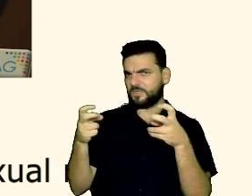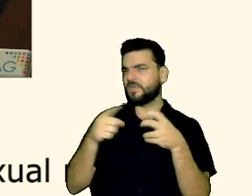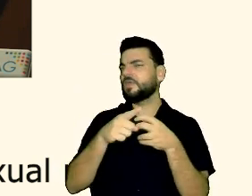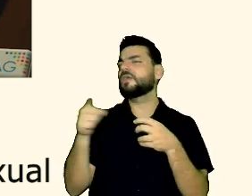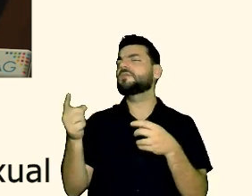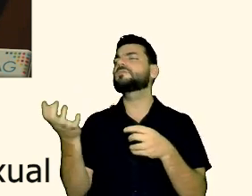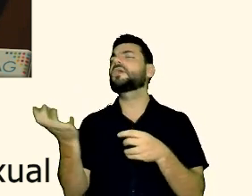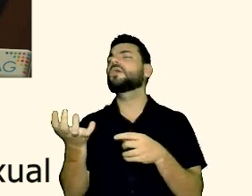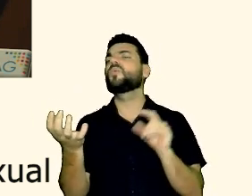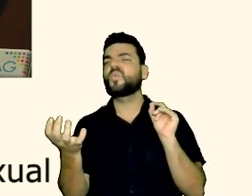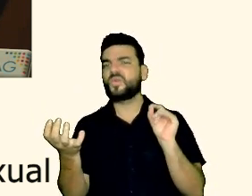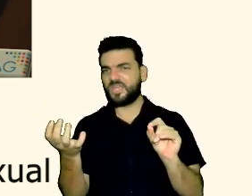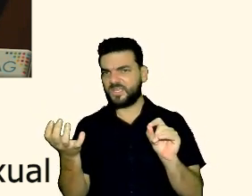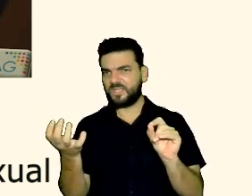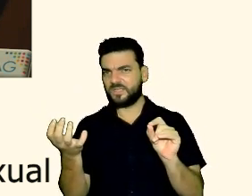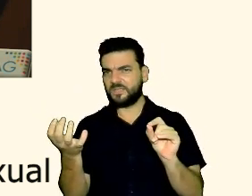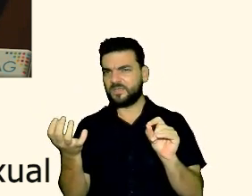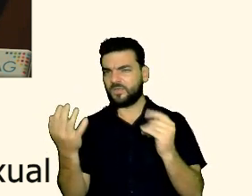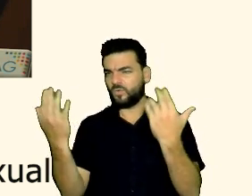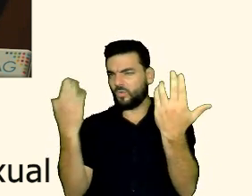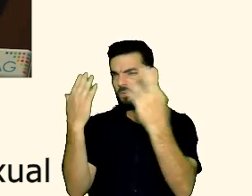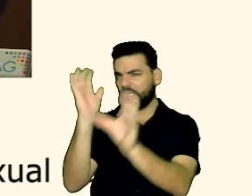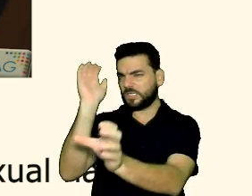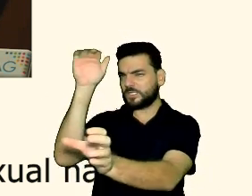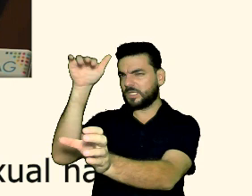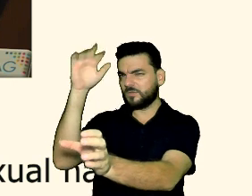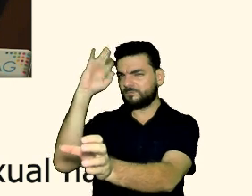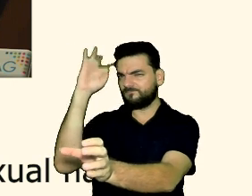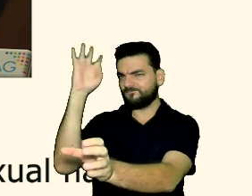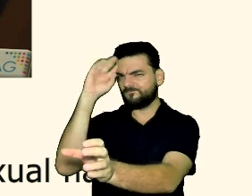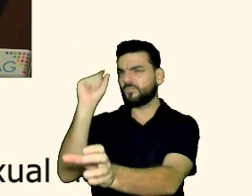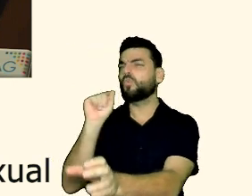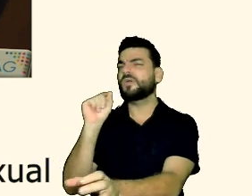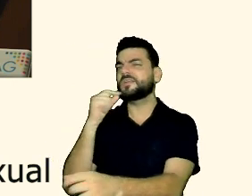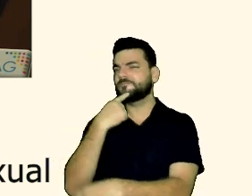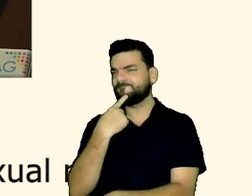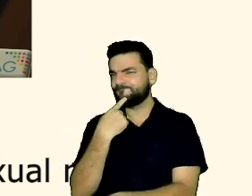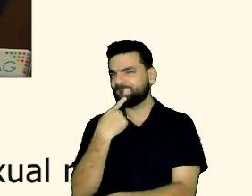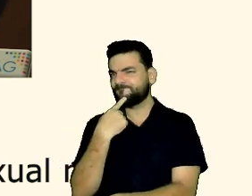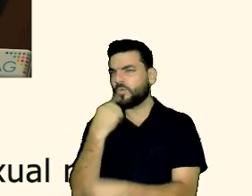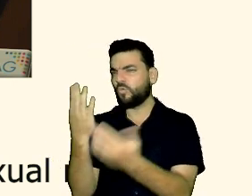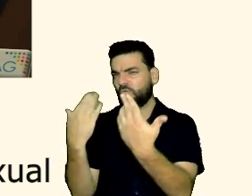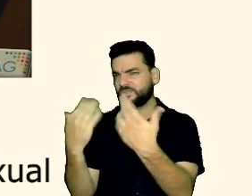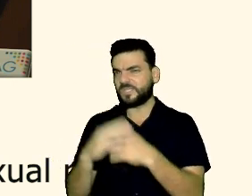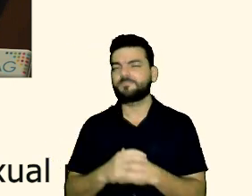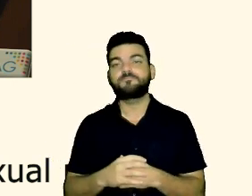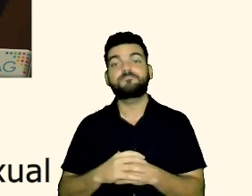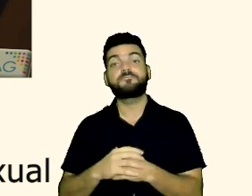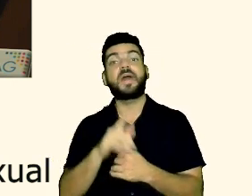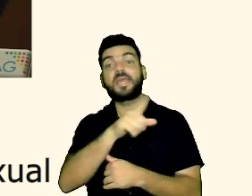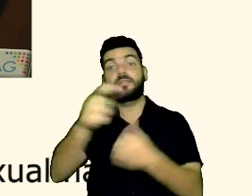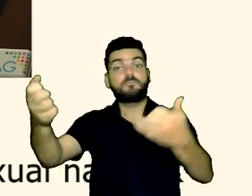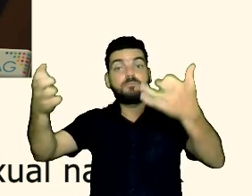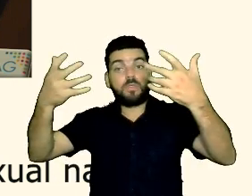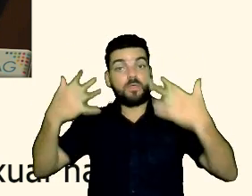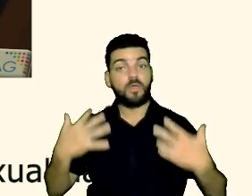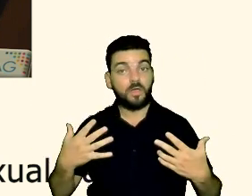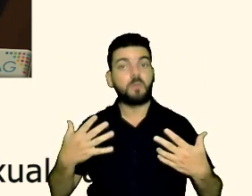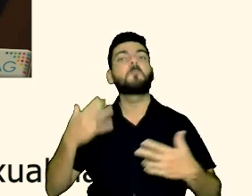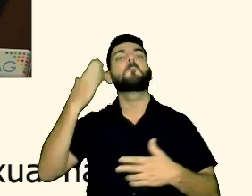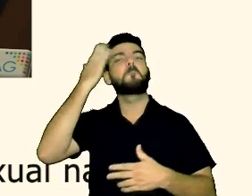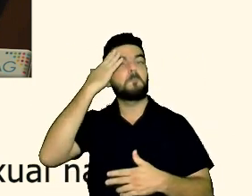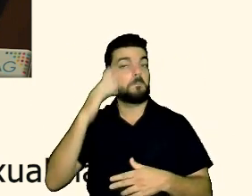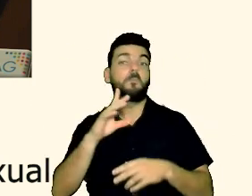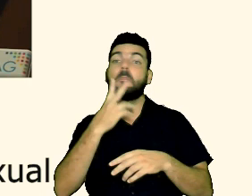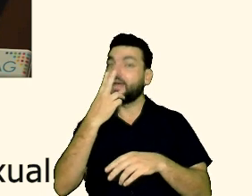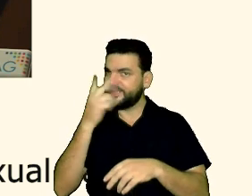escutar as necessidades inaudíveis. Pode ser um treino, mas antes de tudo, é o meu interesse pelo